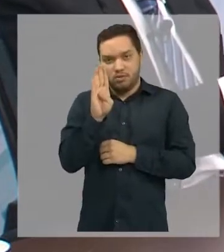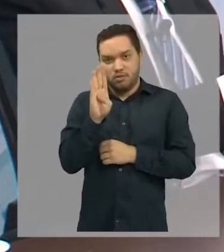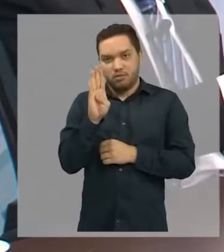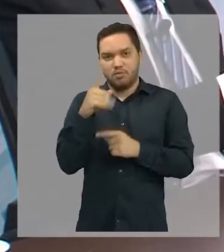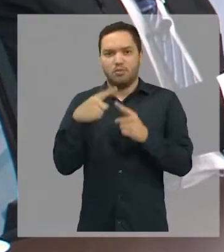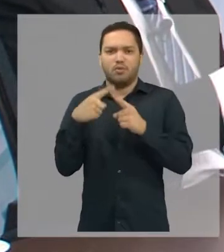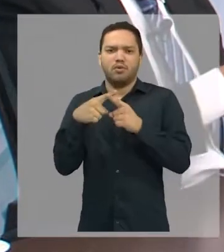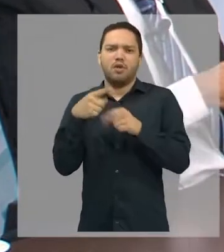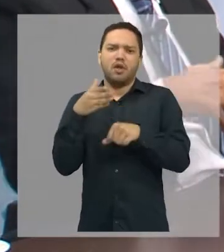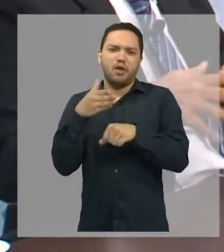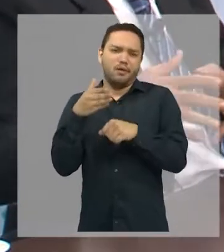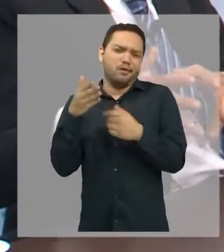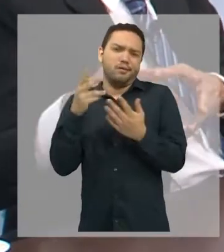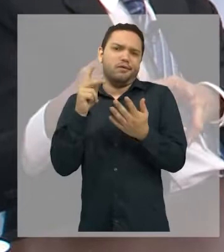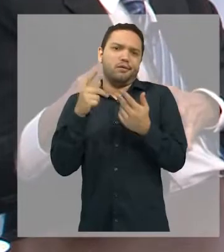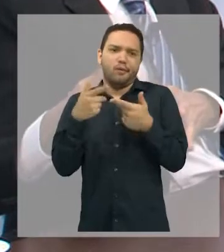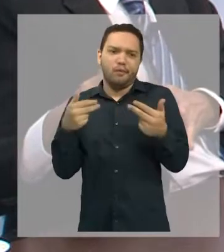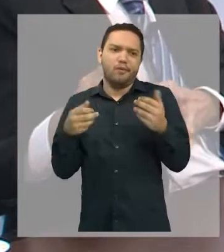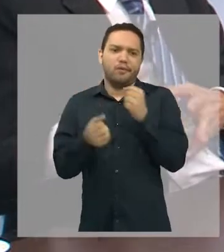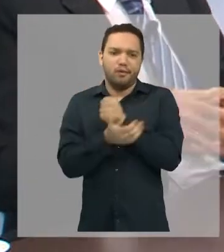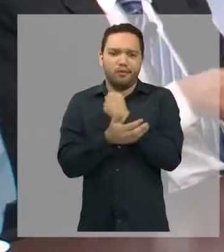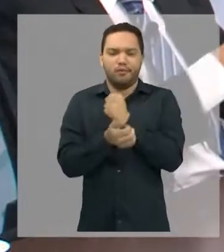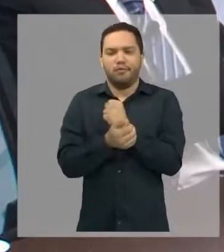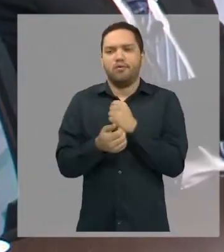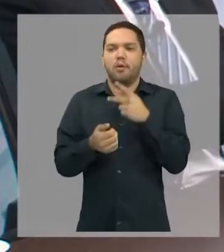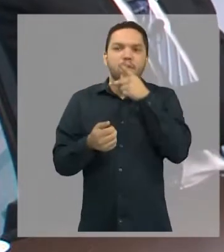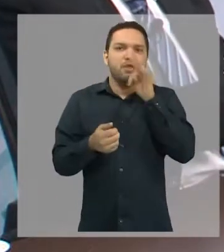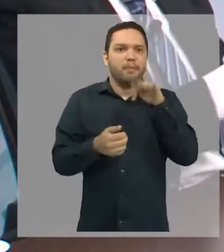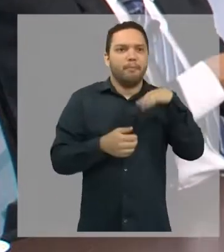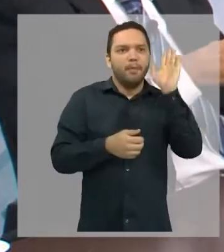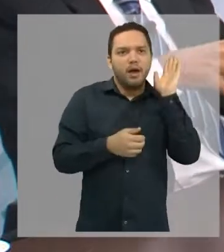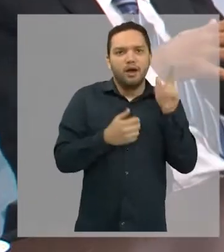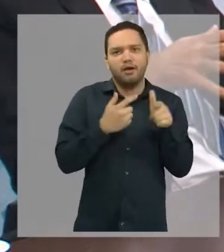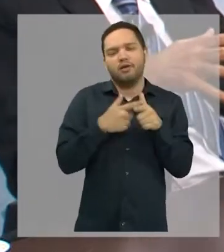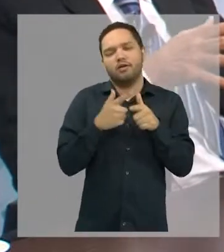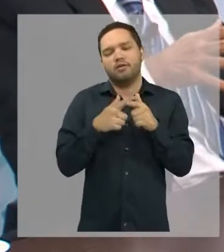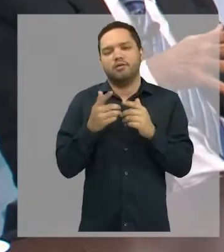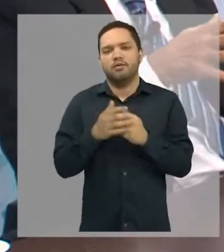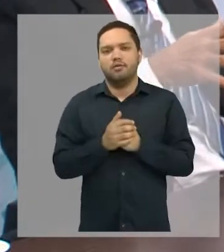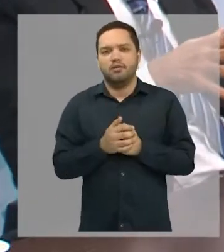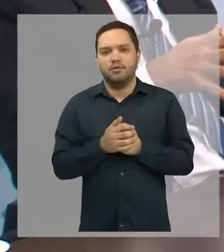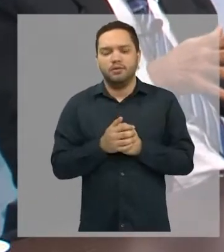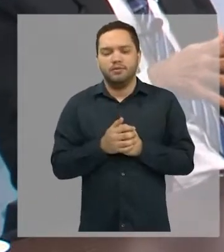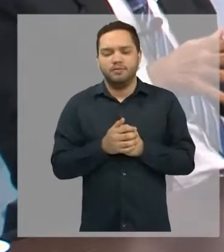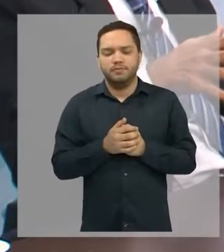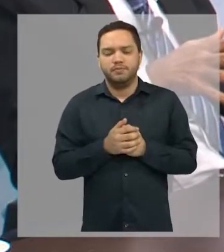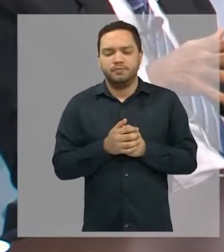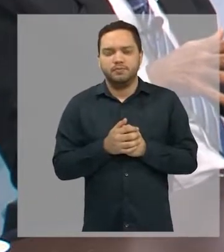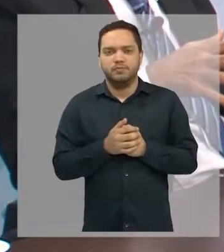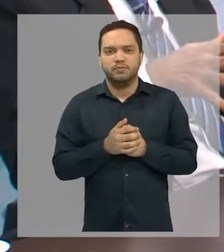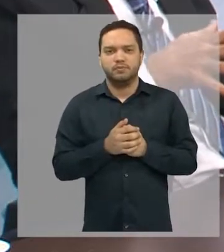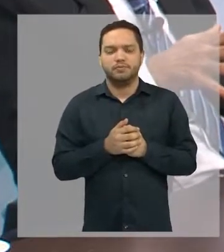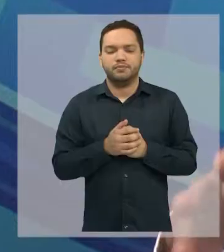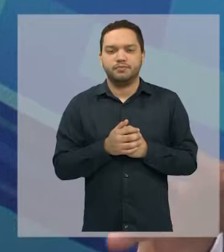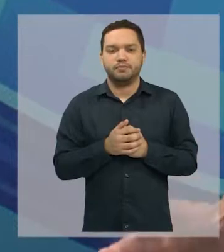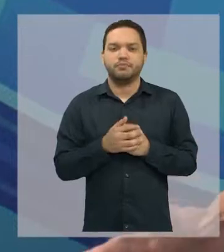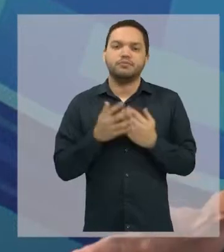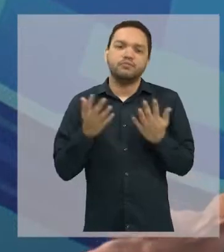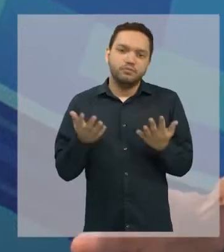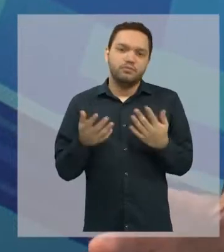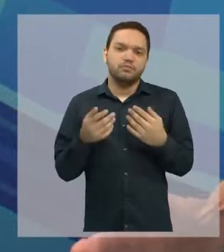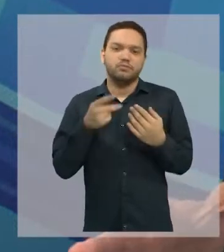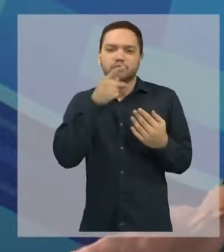do PSDB com os escândalos tenha sido menor do que o do PT, mas como o PT é uma religião civil, ela se